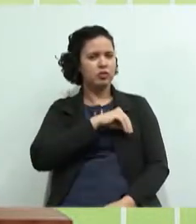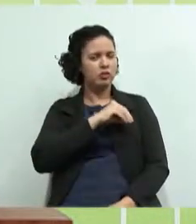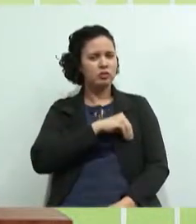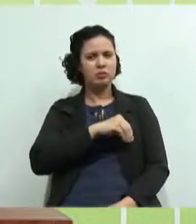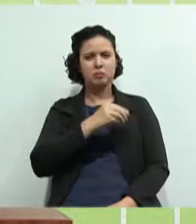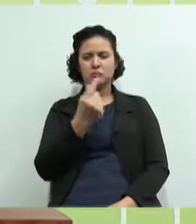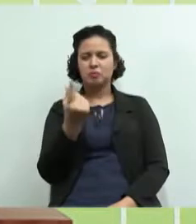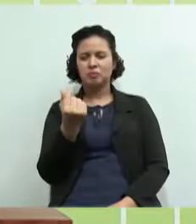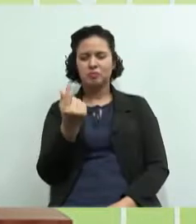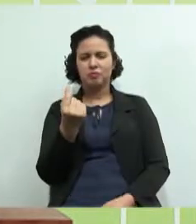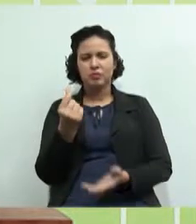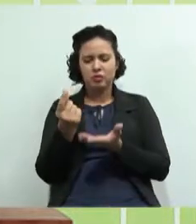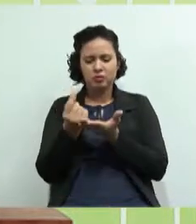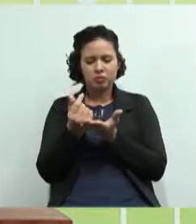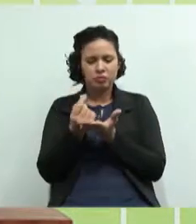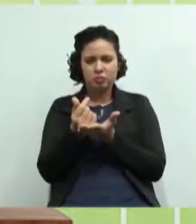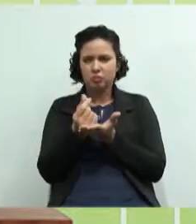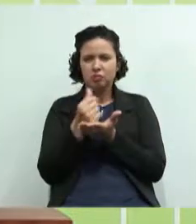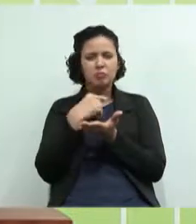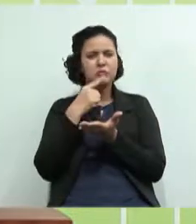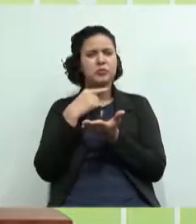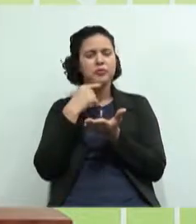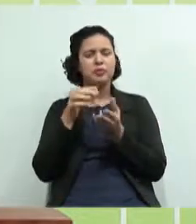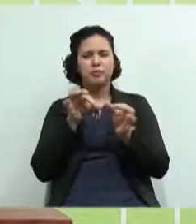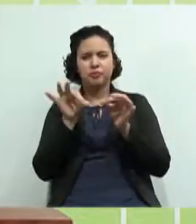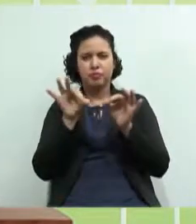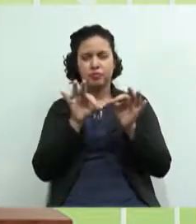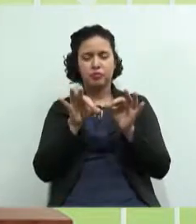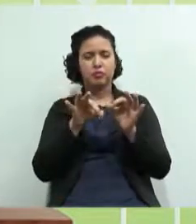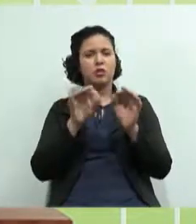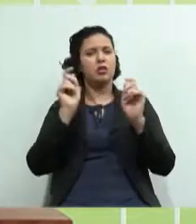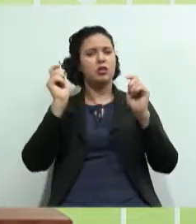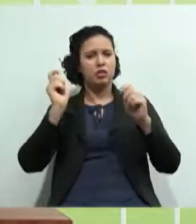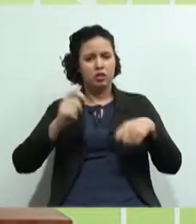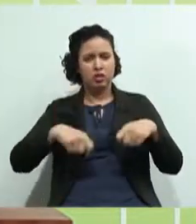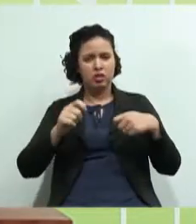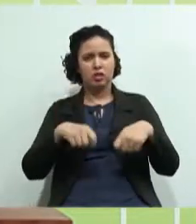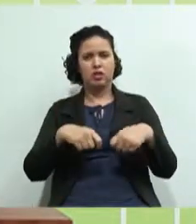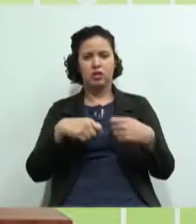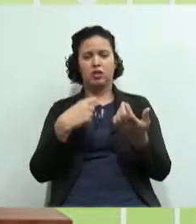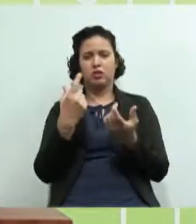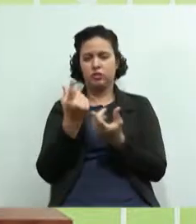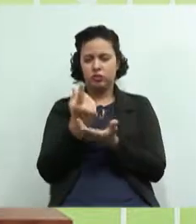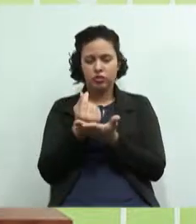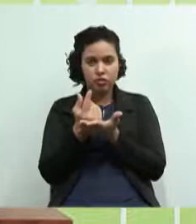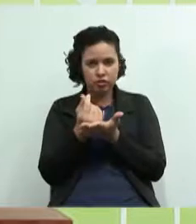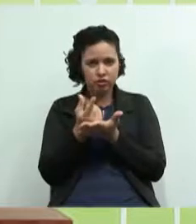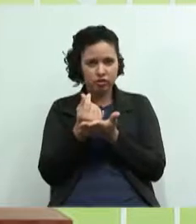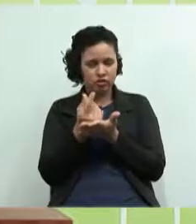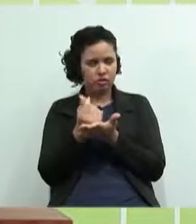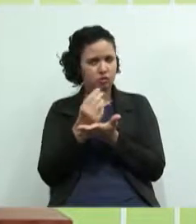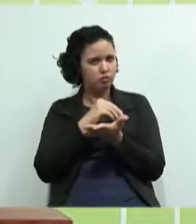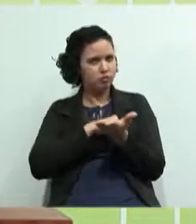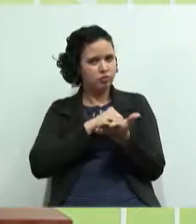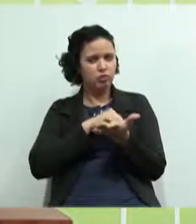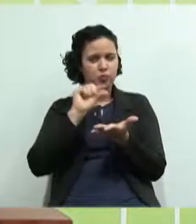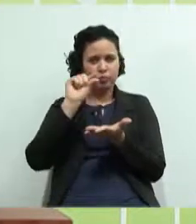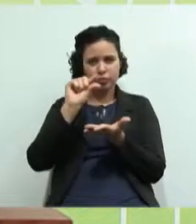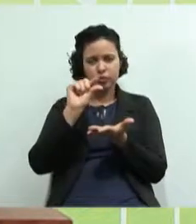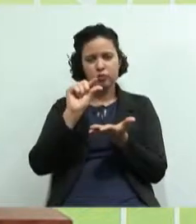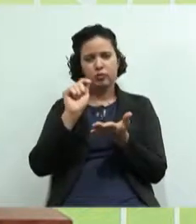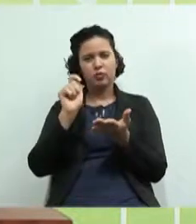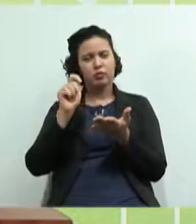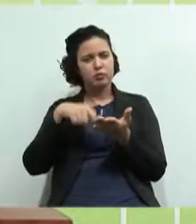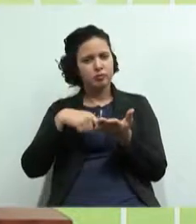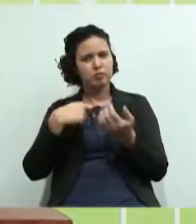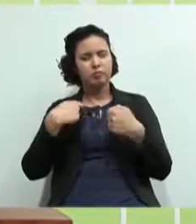verdade, não dava para poder planejar com o salário, mas é claro que dá. Quem ganha pouco, quem ganha muito, na verdade, se não planejar, perde